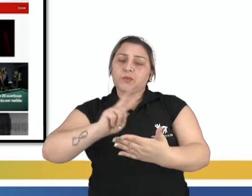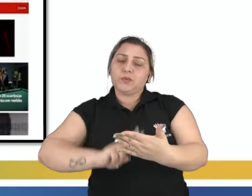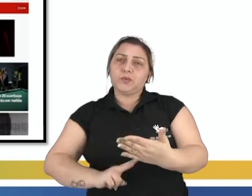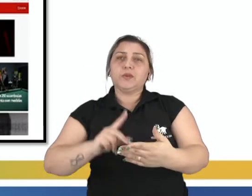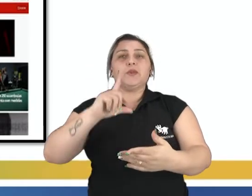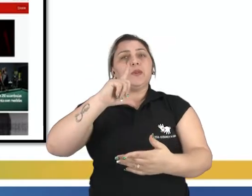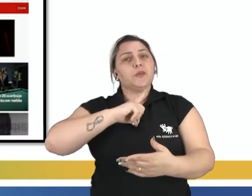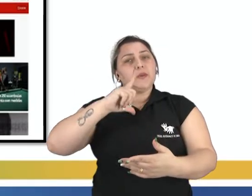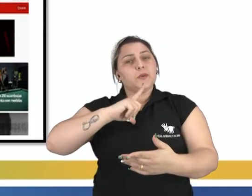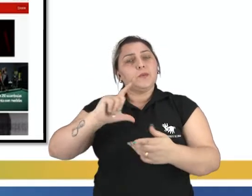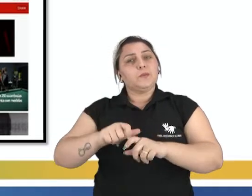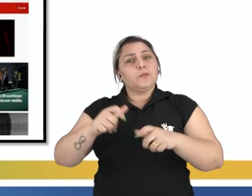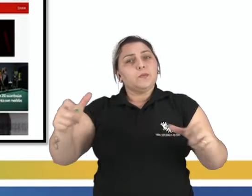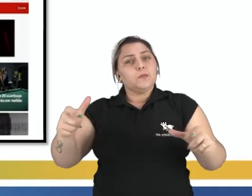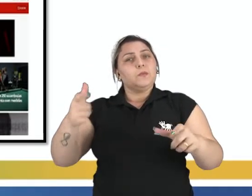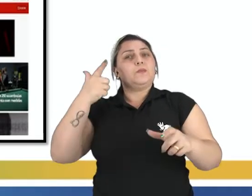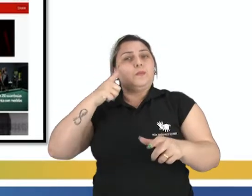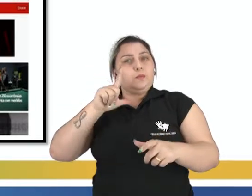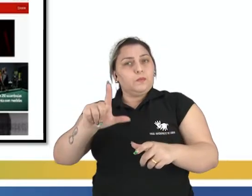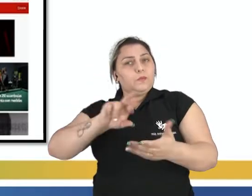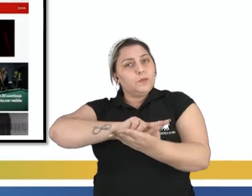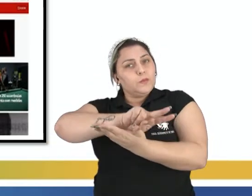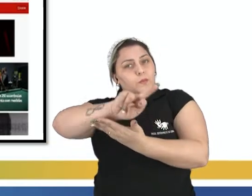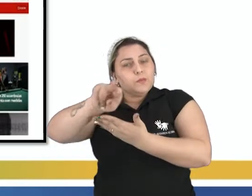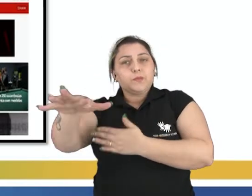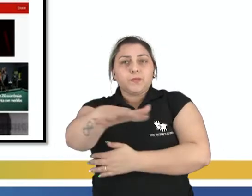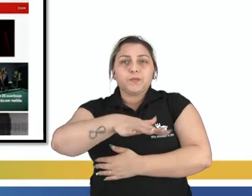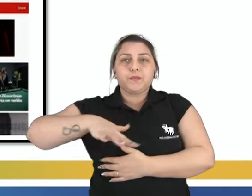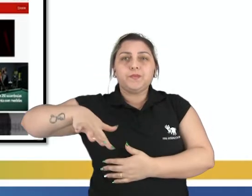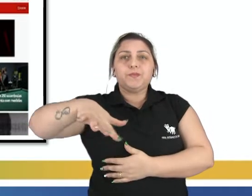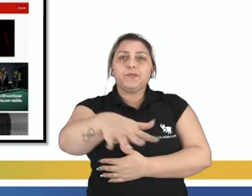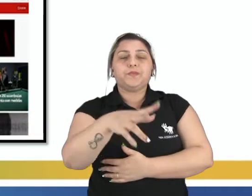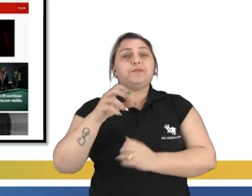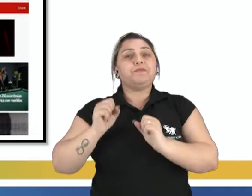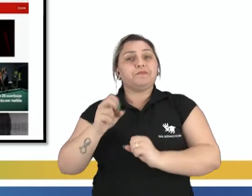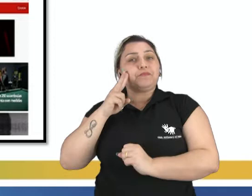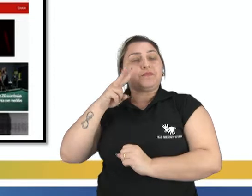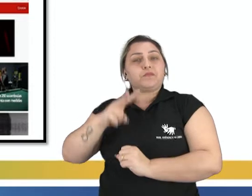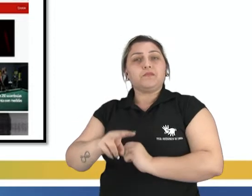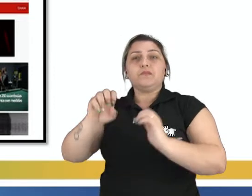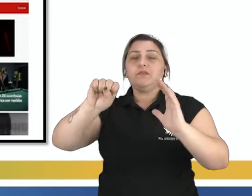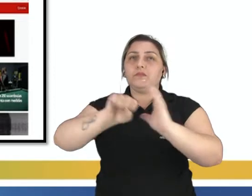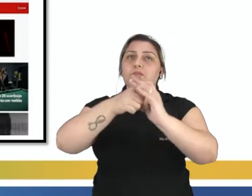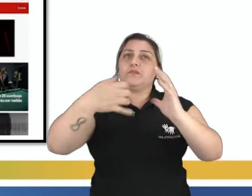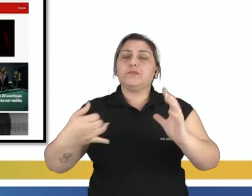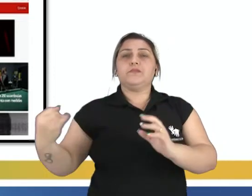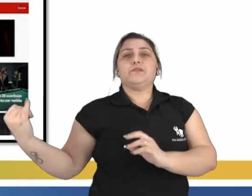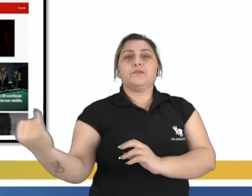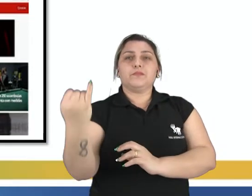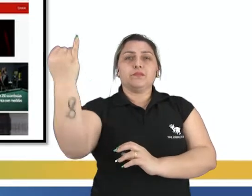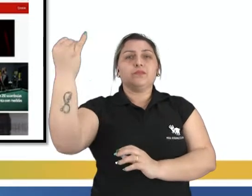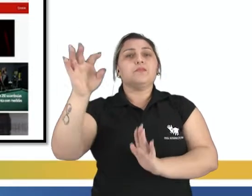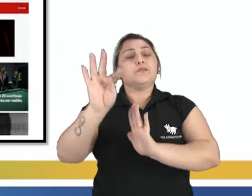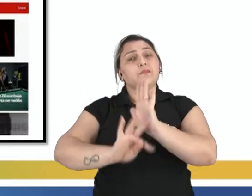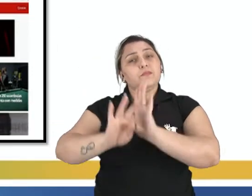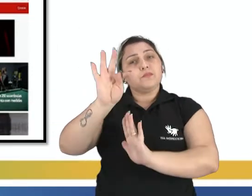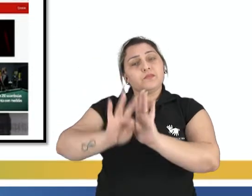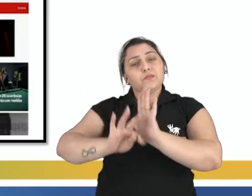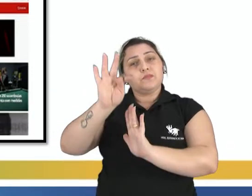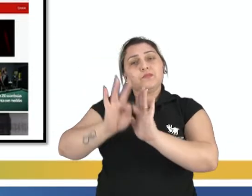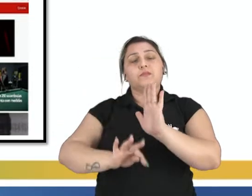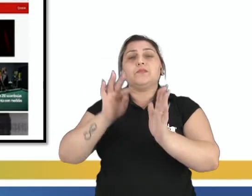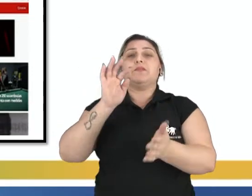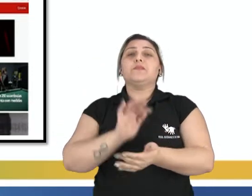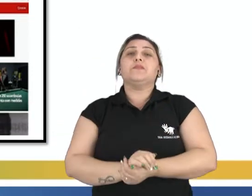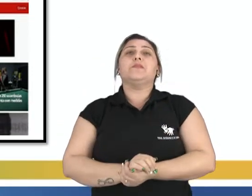pois possui o maior alcance em diversos setores da sociedade. Uma característica importante dos textos jornalísticos é a